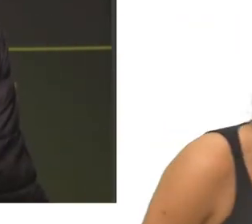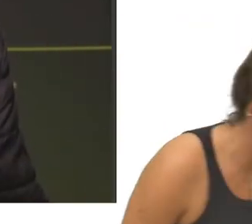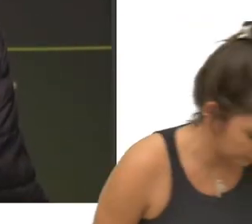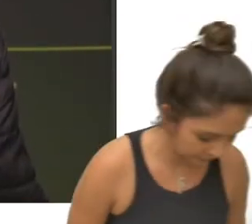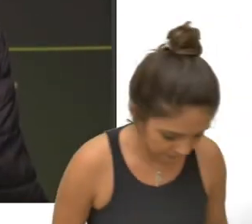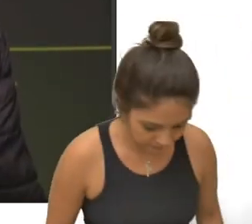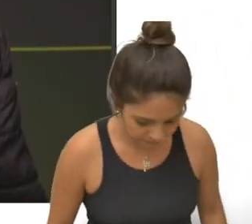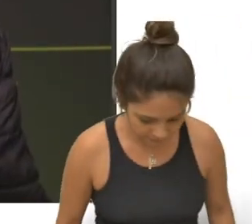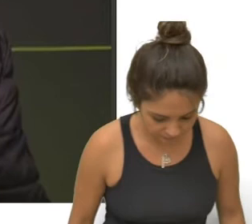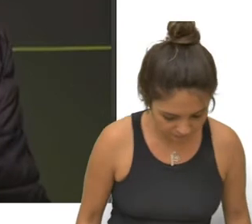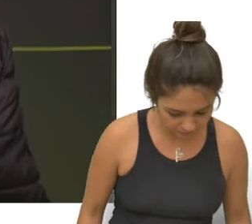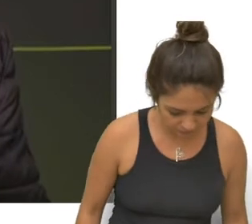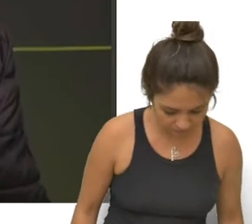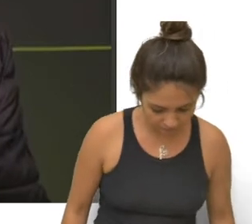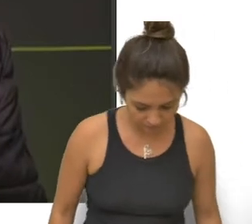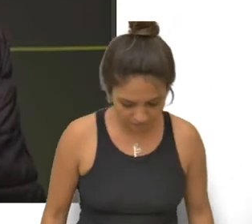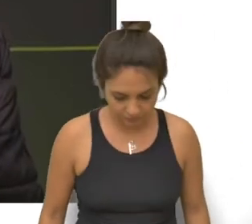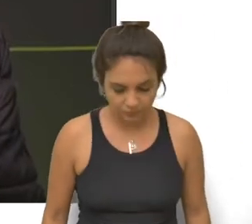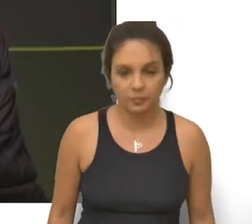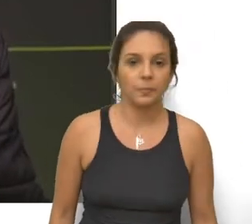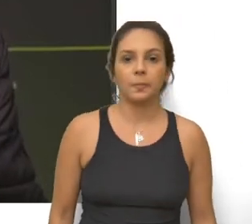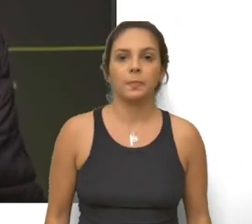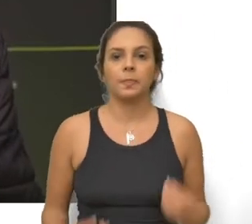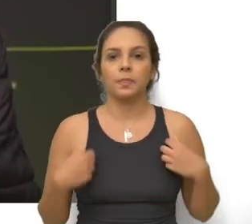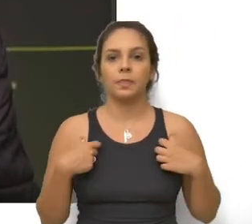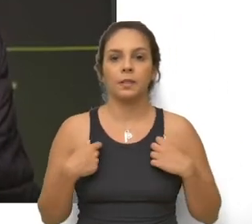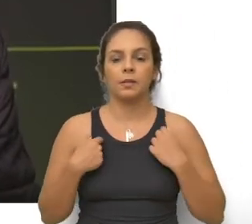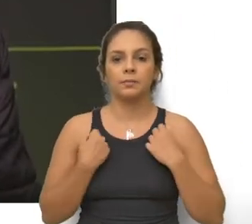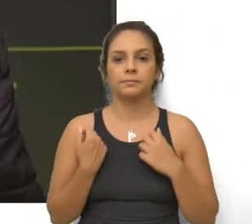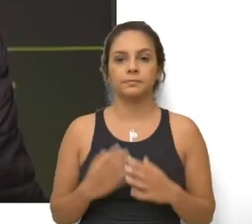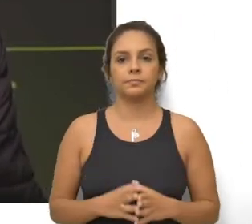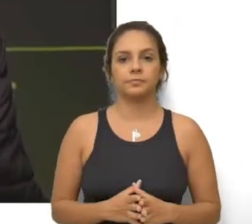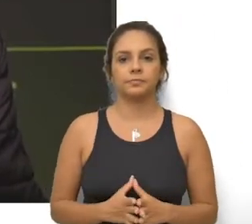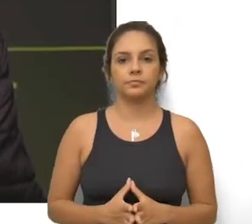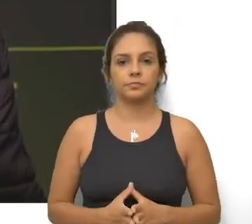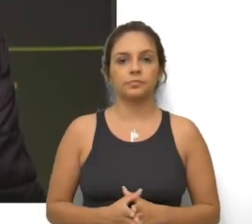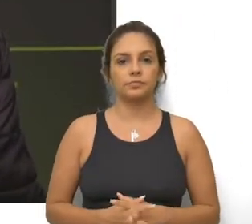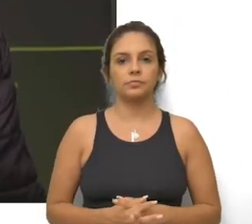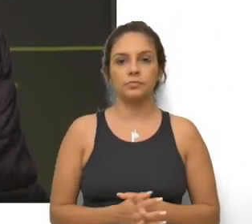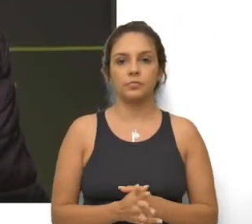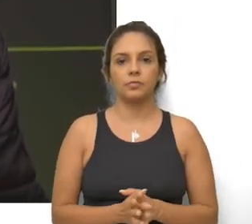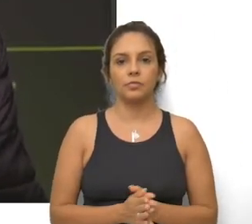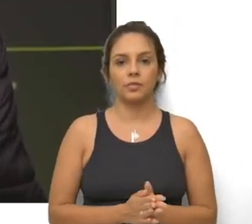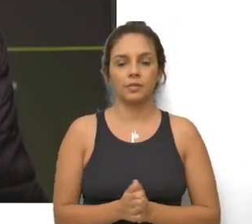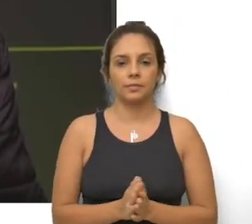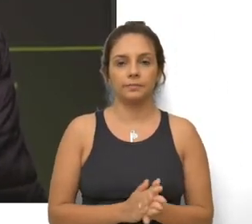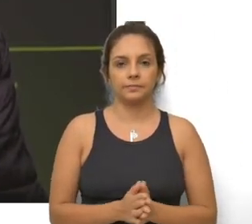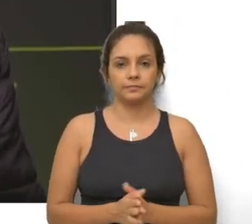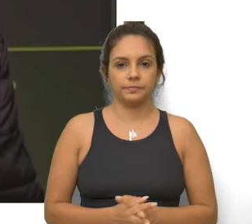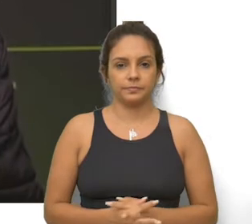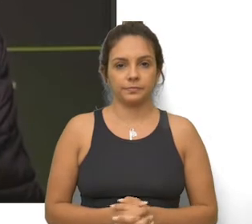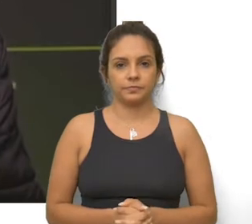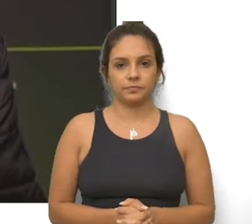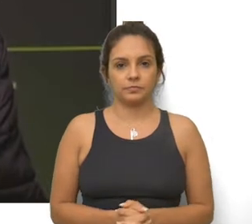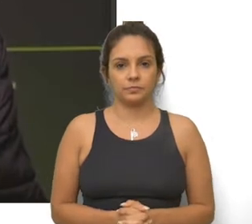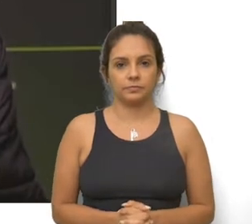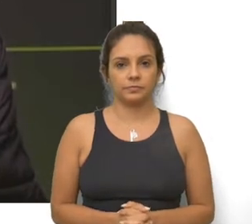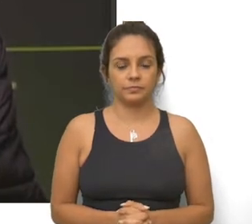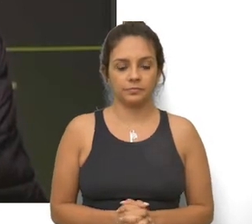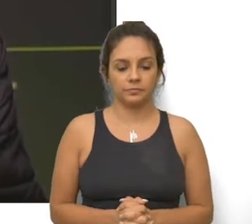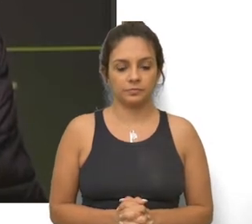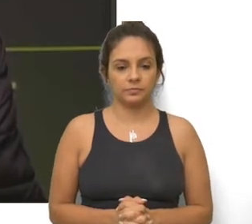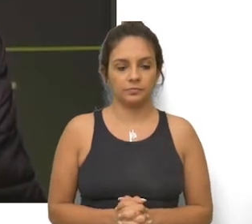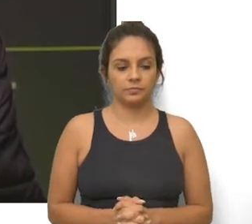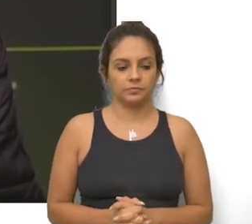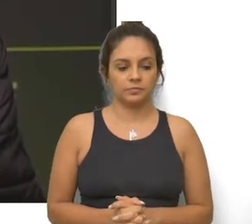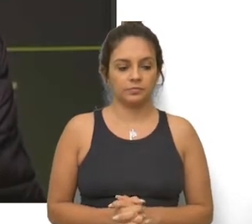mesmo. É bom você falar isso para criar contexto naquele momento em que Bishop viveu aqui,